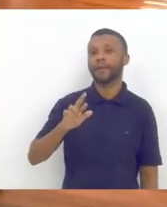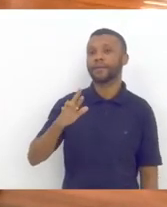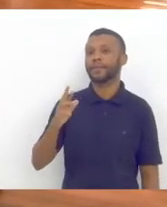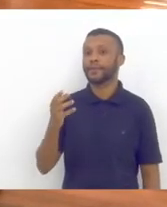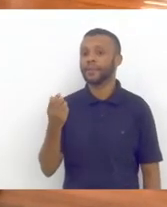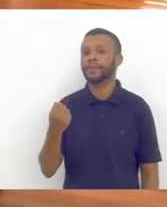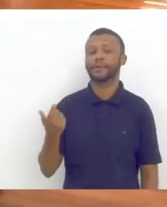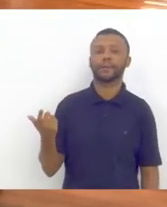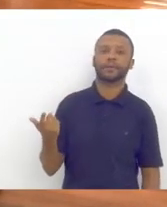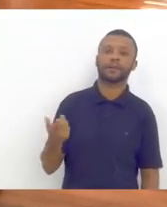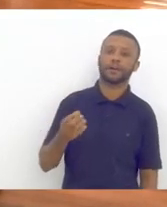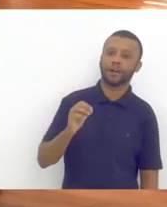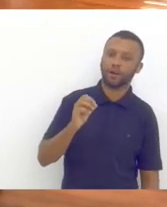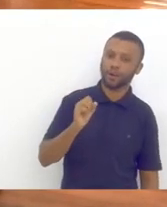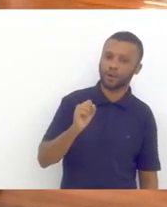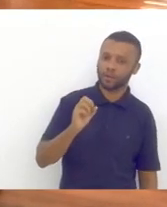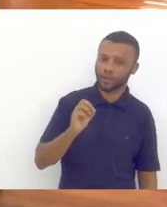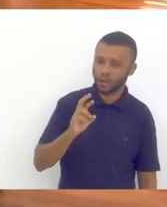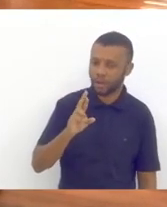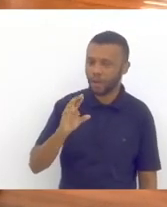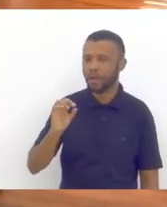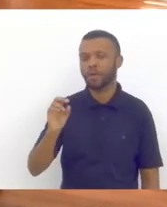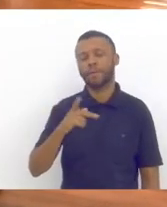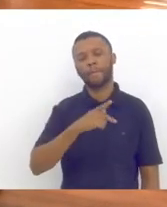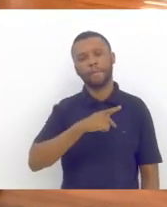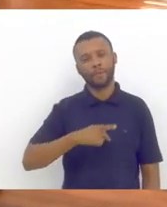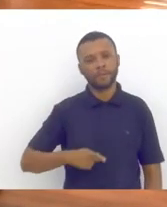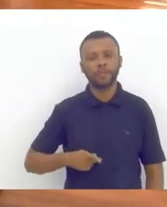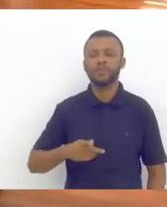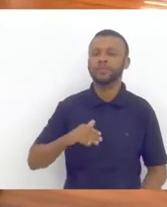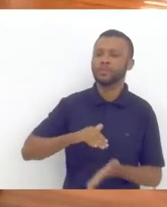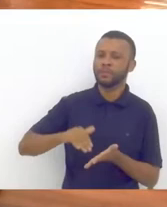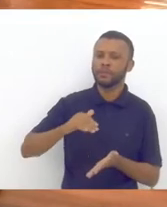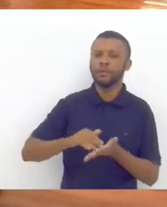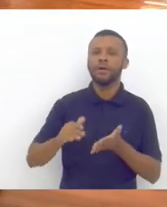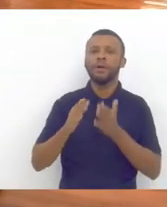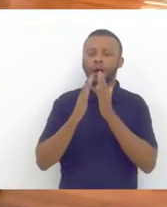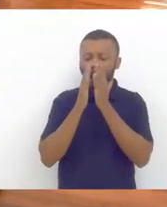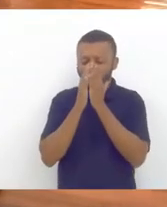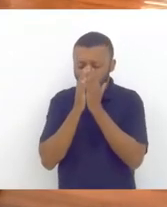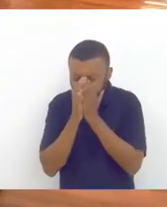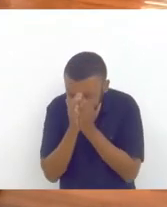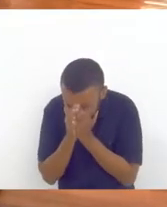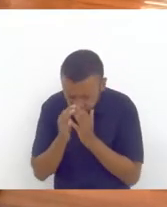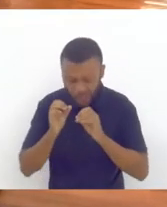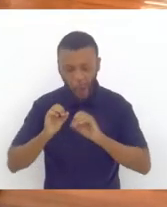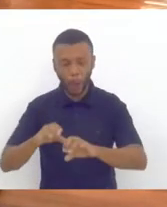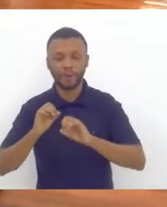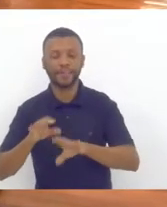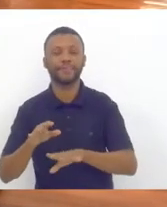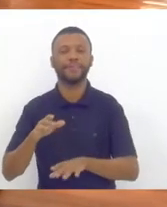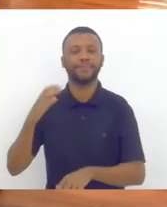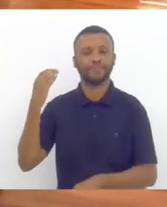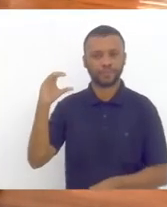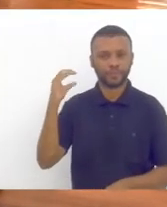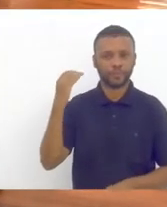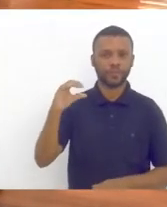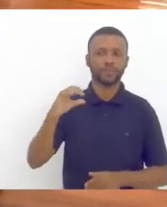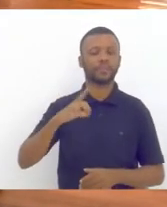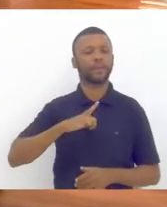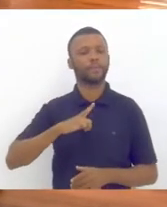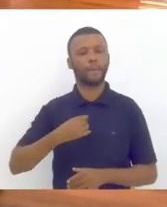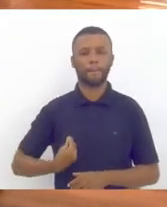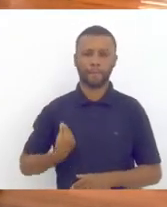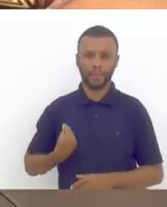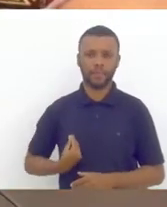Osório, presidente da Undime, secretário de Educação de Niterói, e com estes todos os demais presentes.